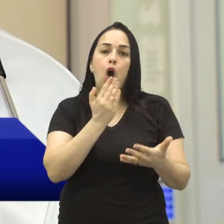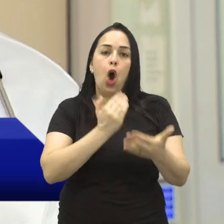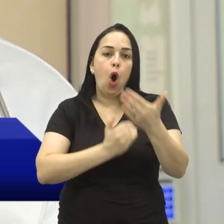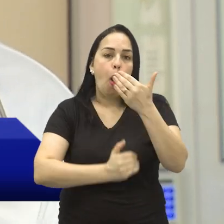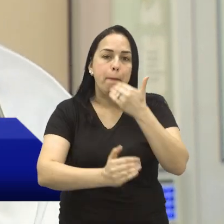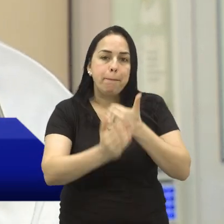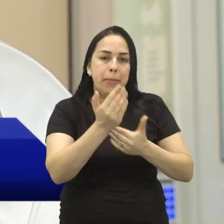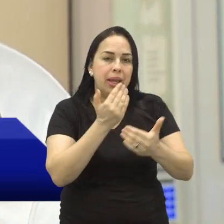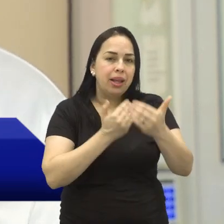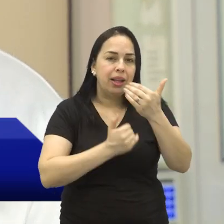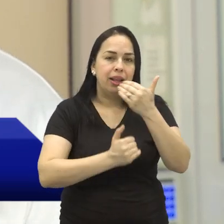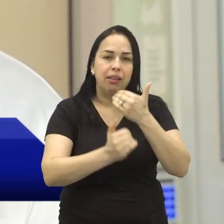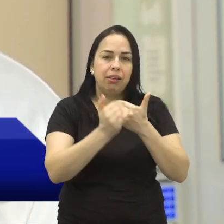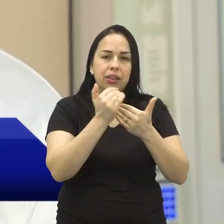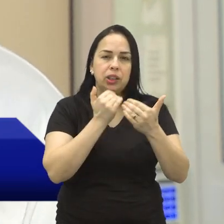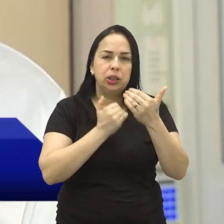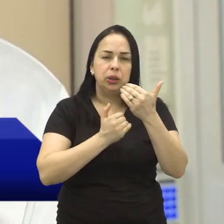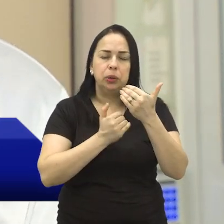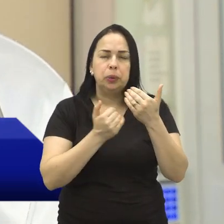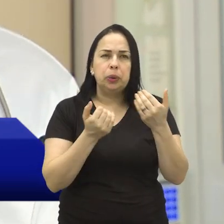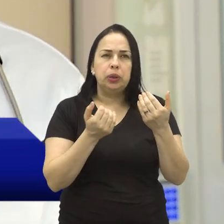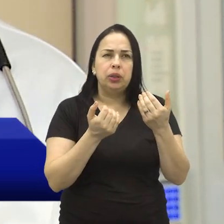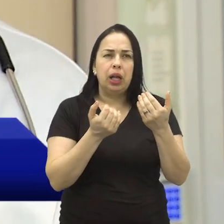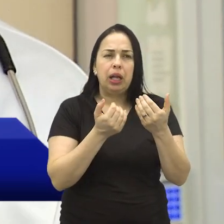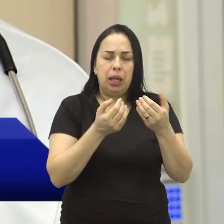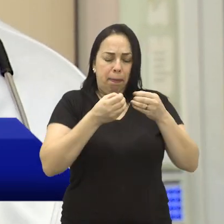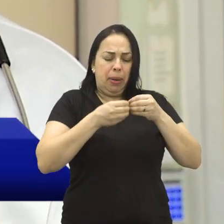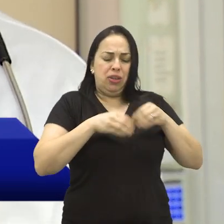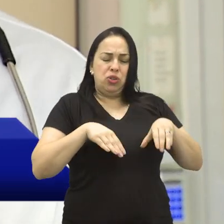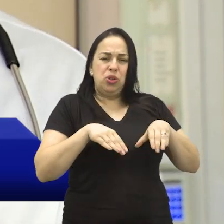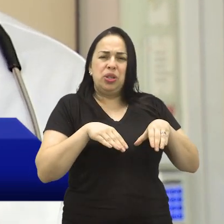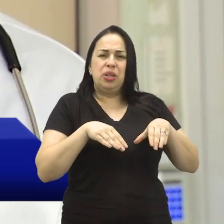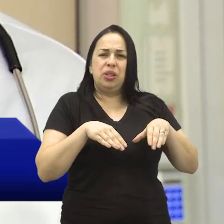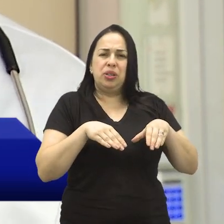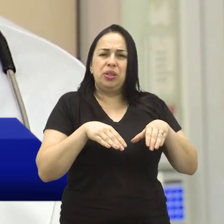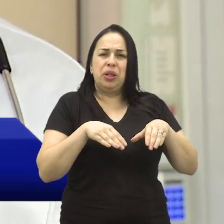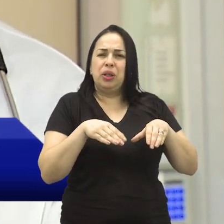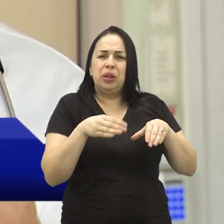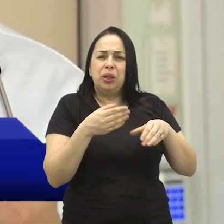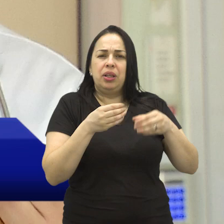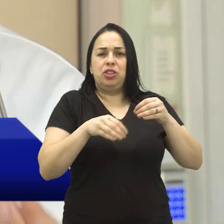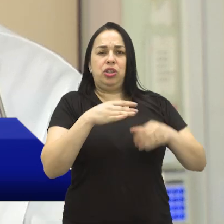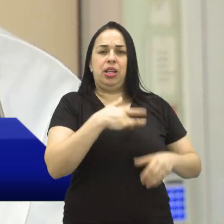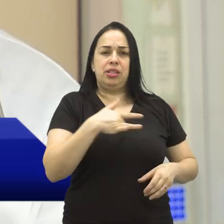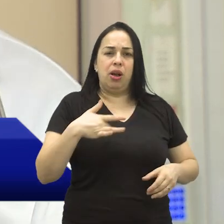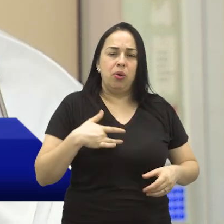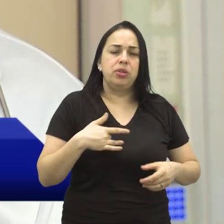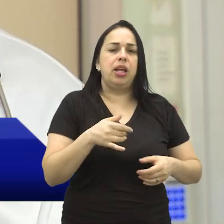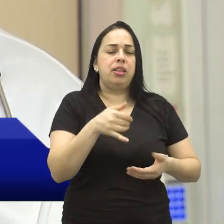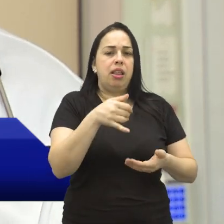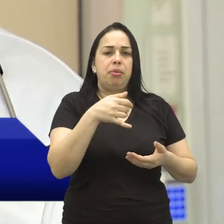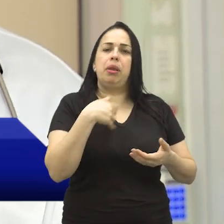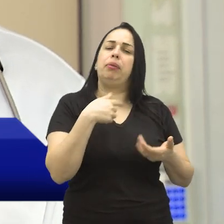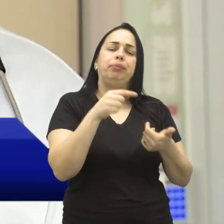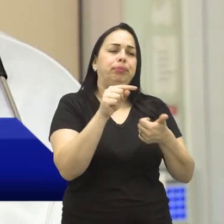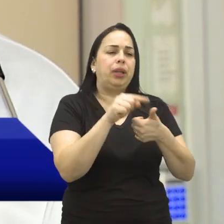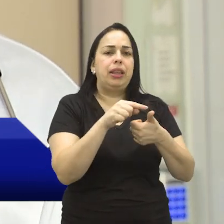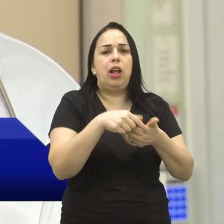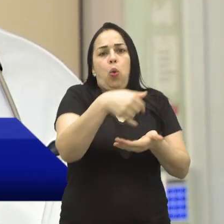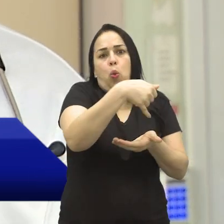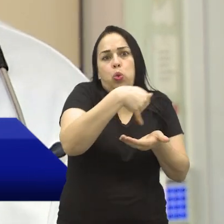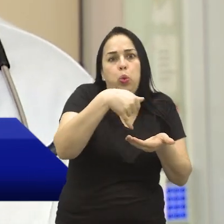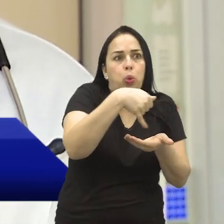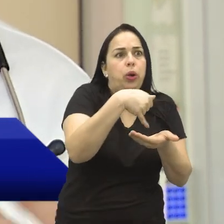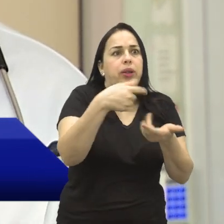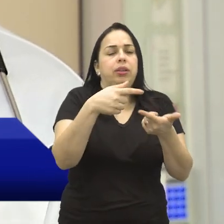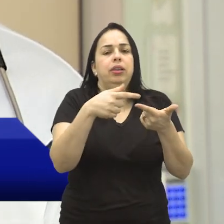de alimentos que são mais prejudiciais, aqueles alimentos mais ricos em carboidratos, mais ricos em